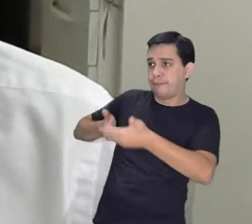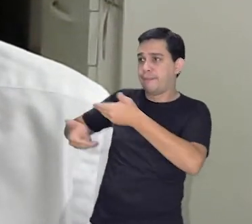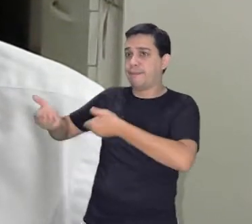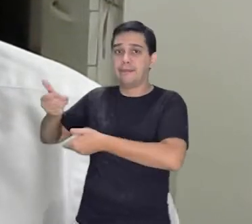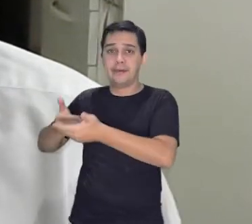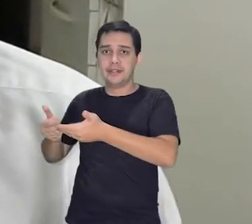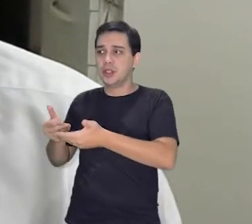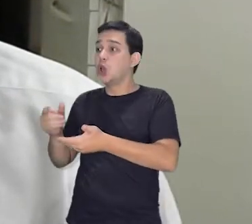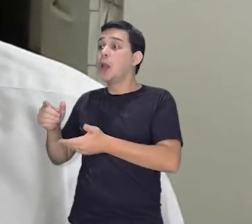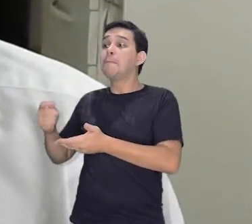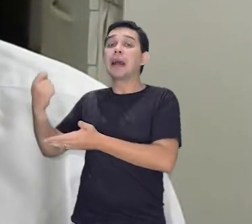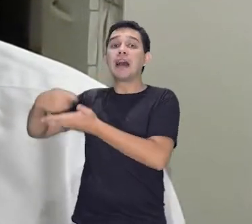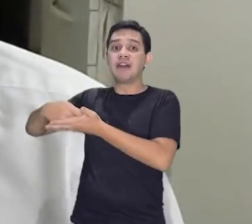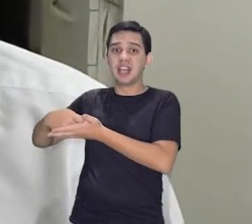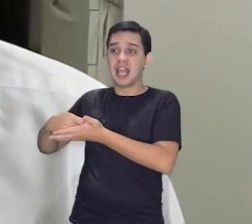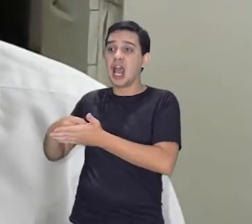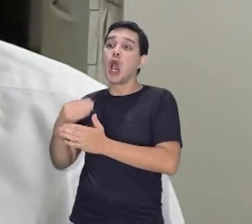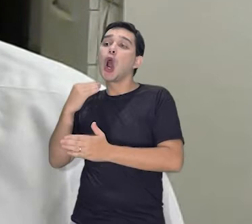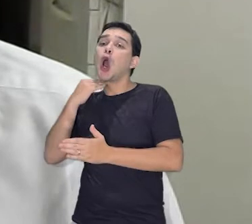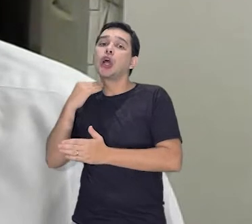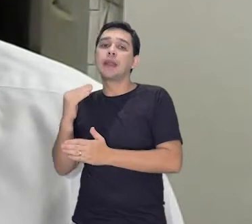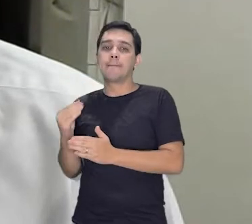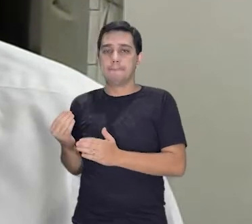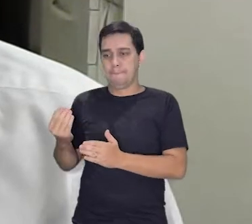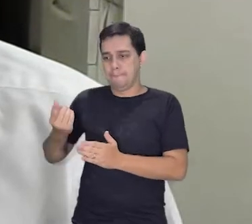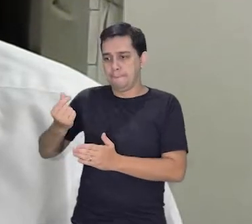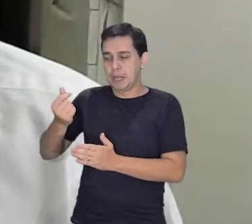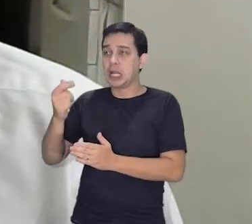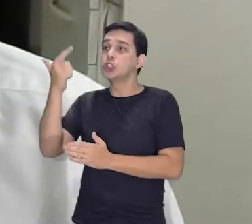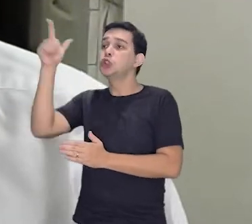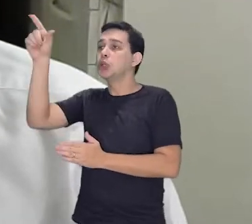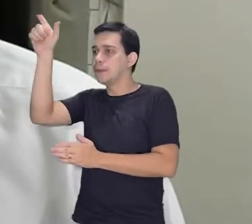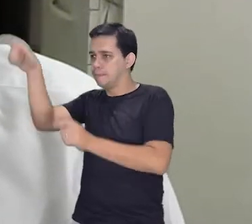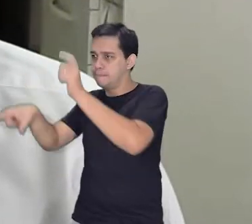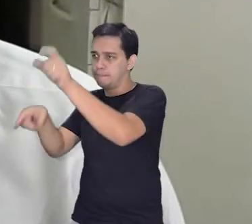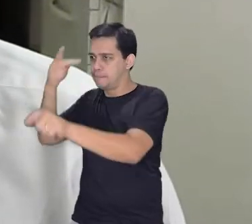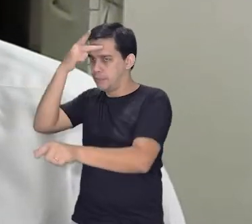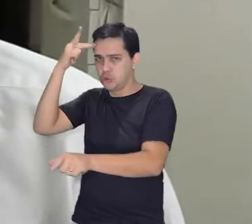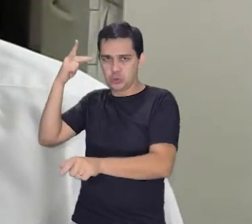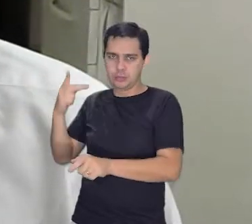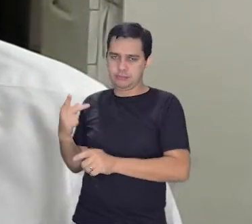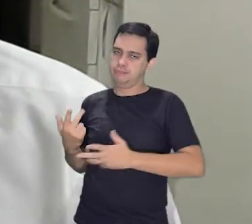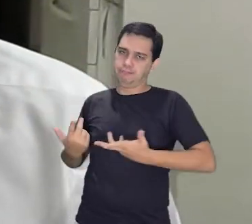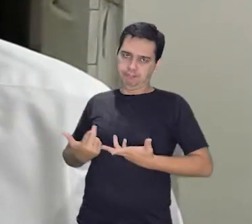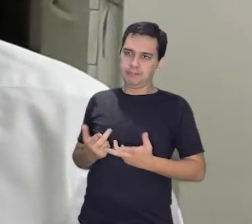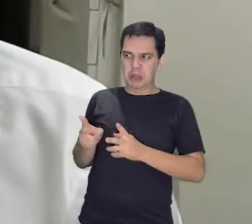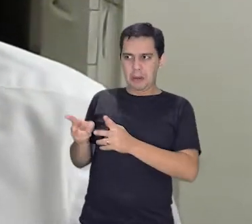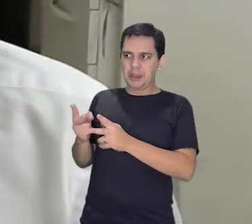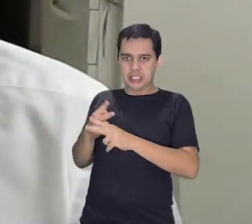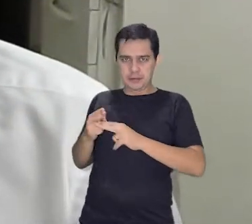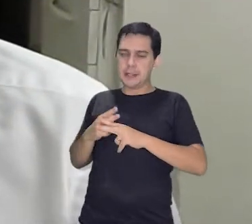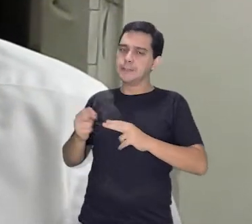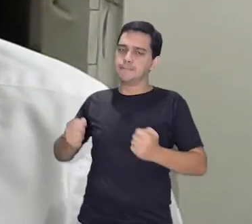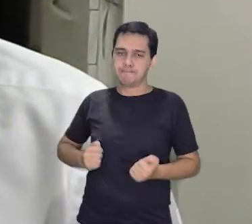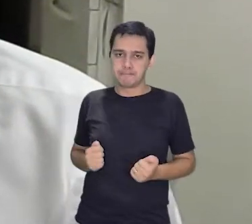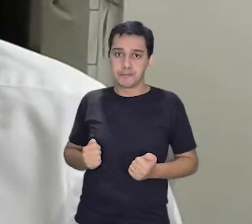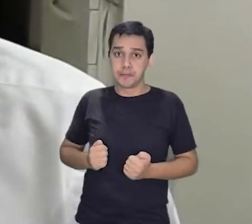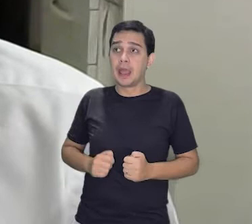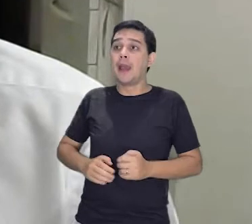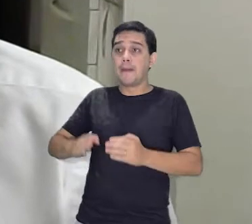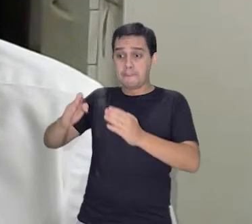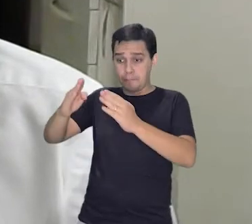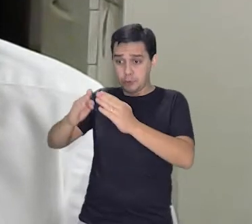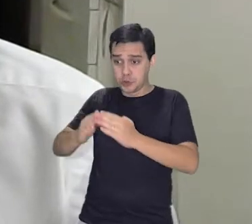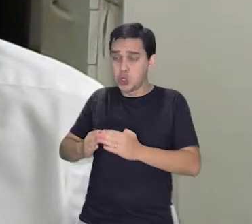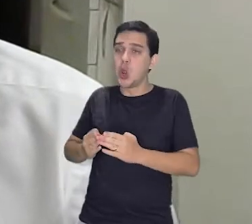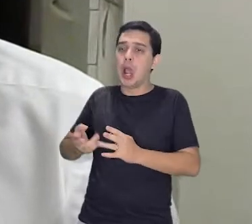movimentados em contas de laranjas, justamente para ocultar essa origem. E a prisão ela foi requerida simplesmente em razão do Ministério